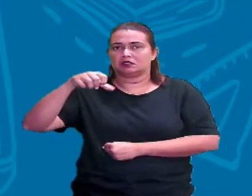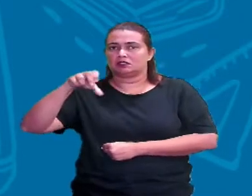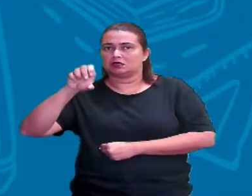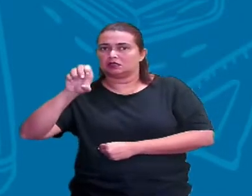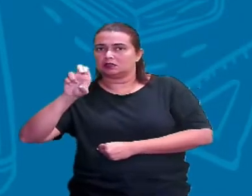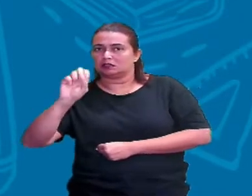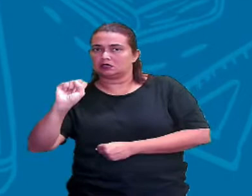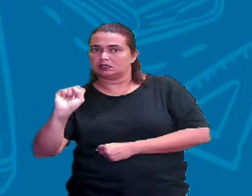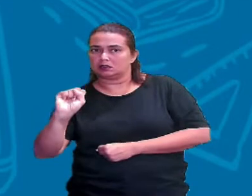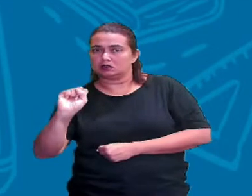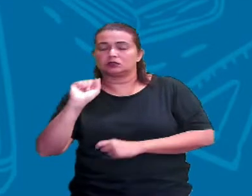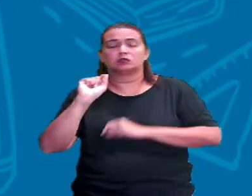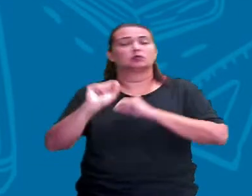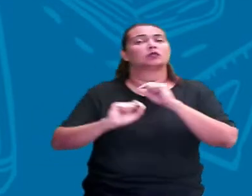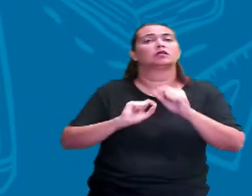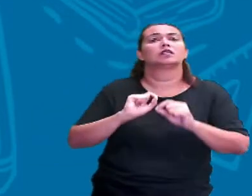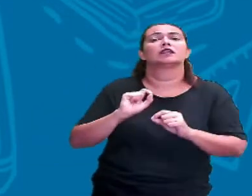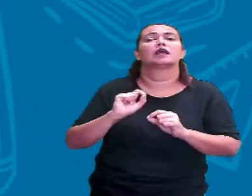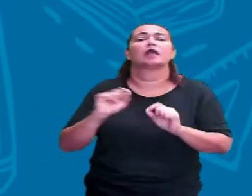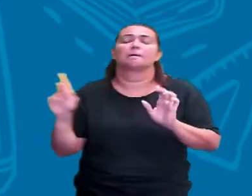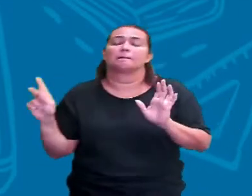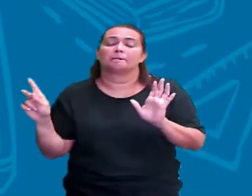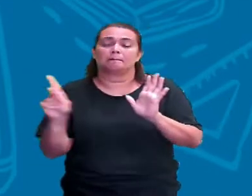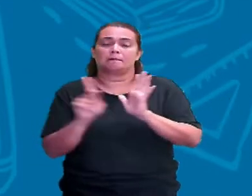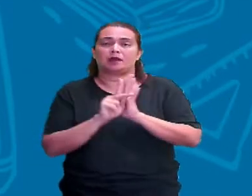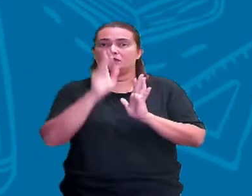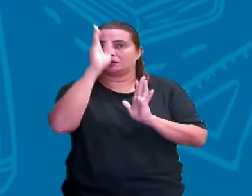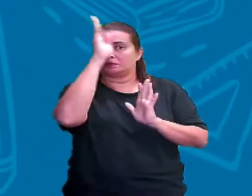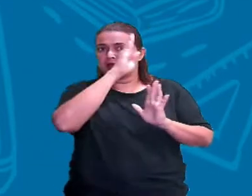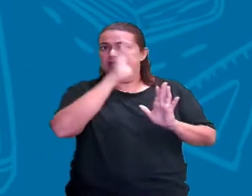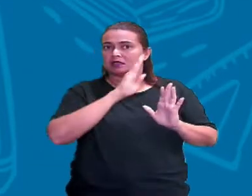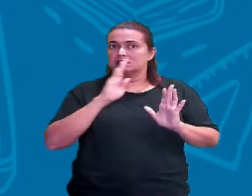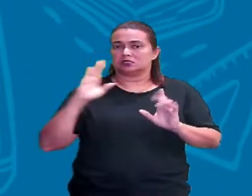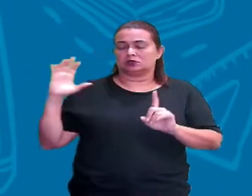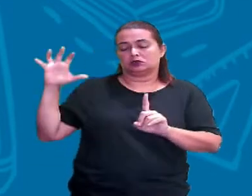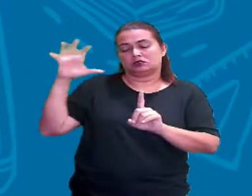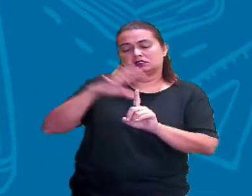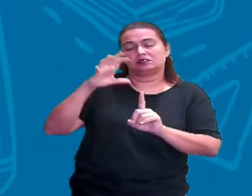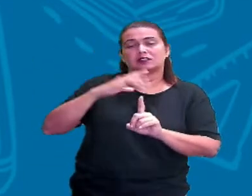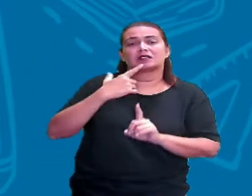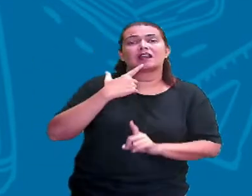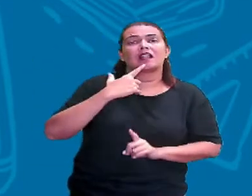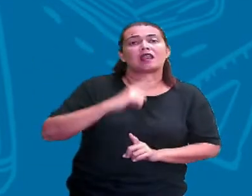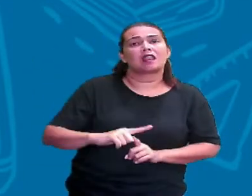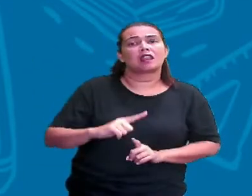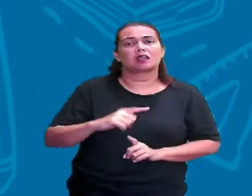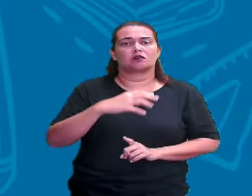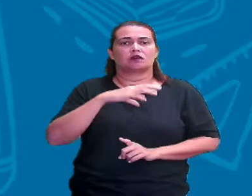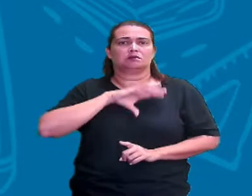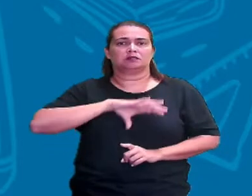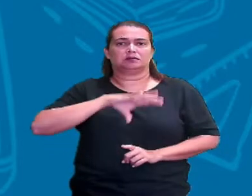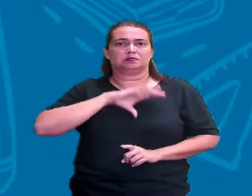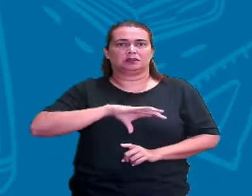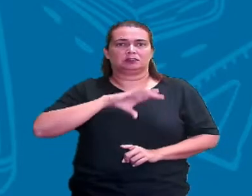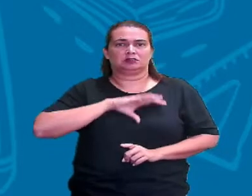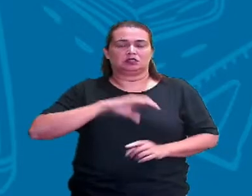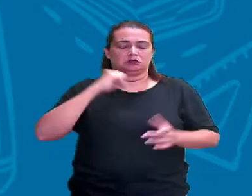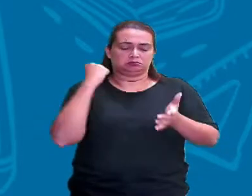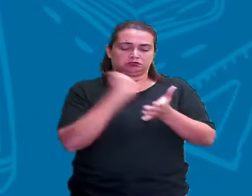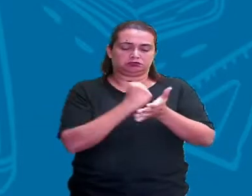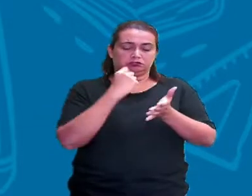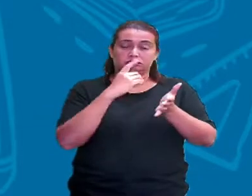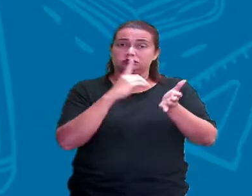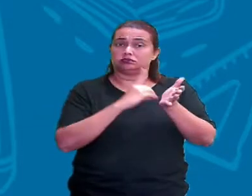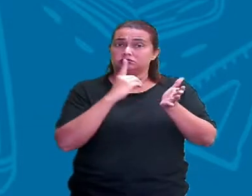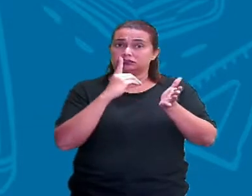língua portuguesa ela torna-se o idioma oficial do Brasil, através de um decreto do Marquês de Pombal, que também